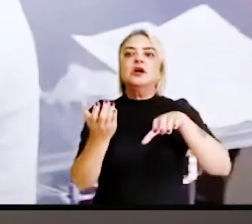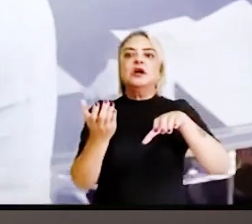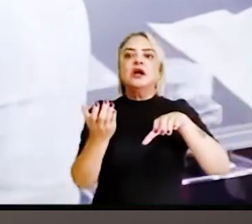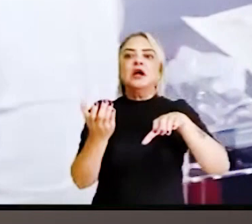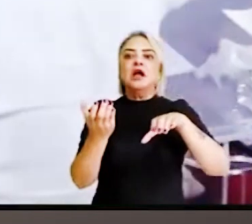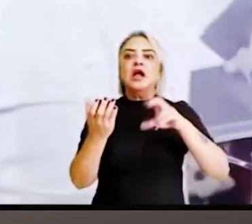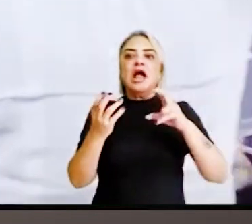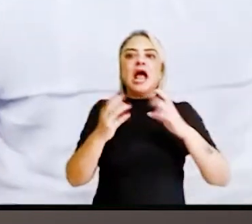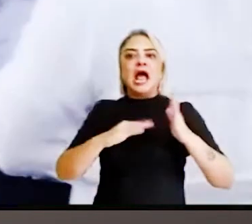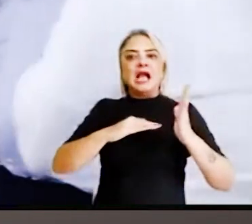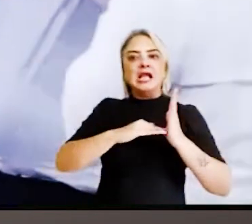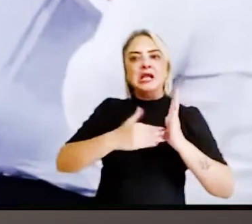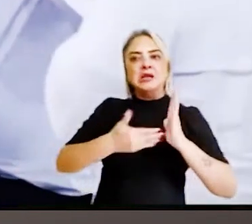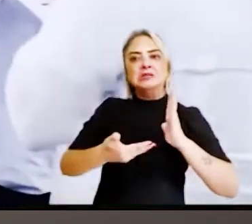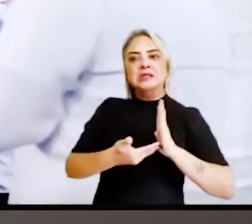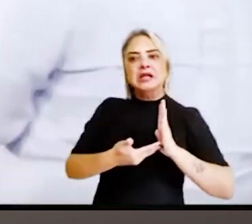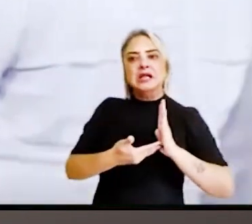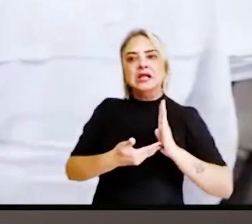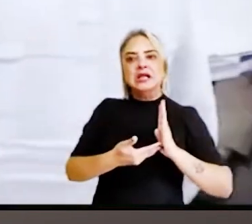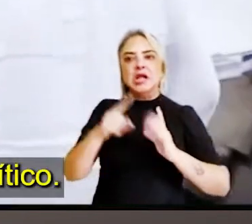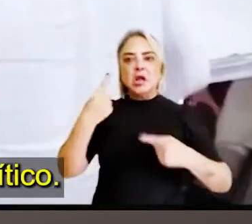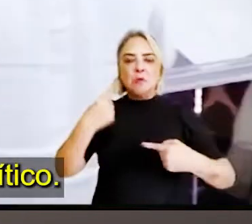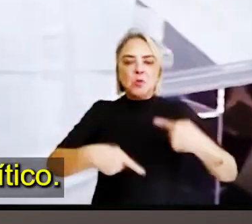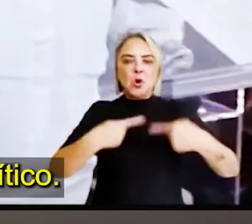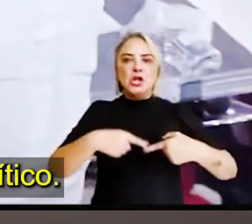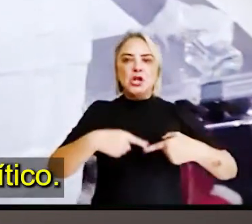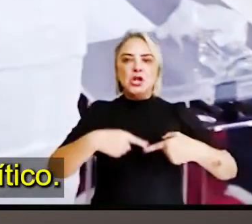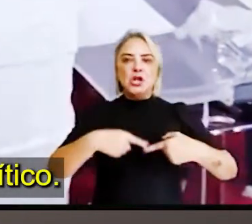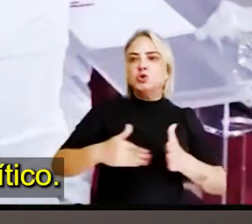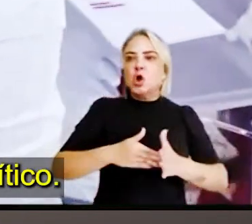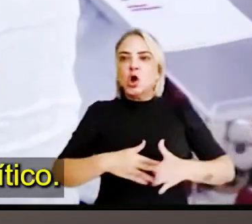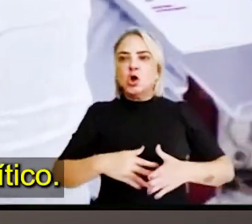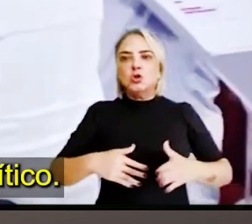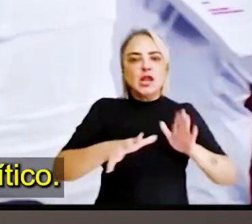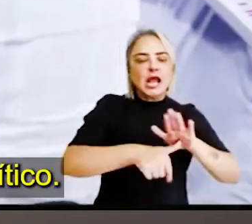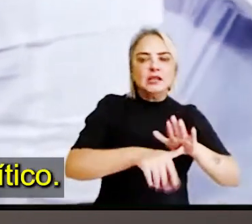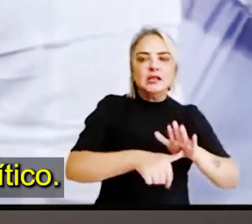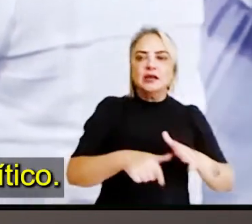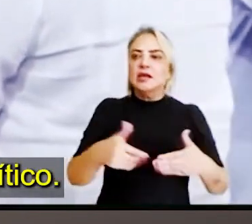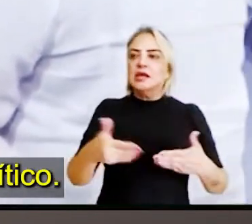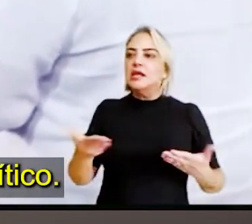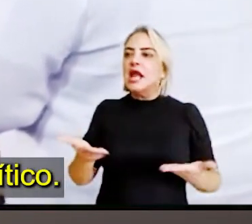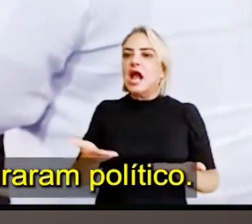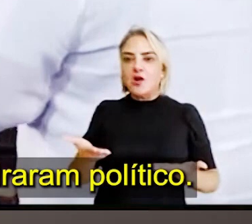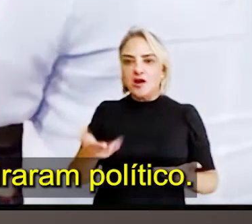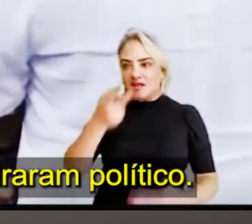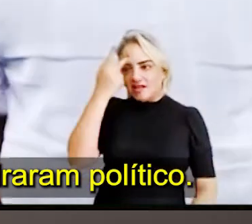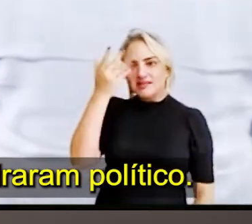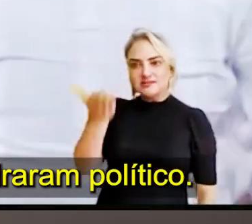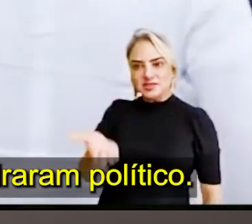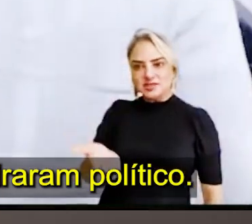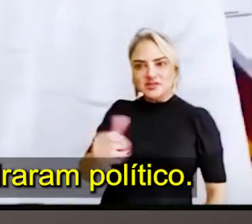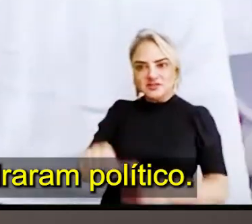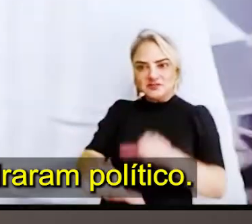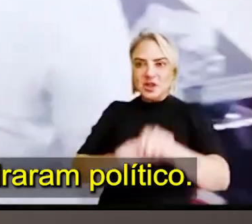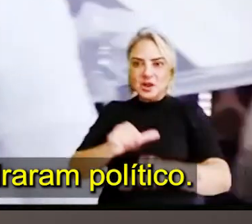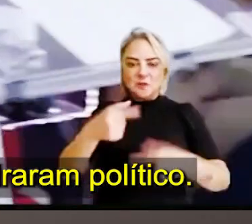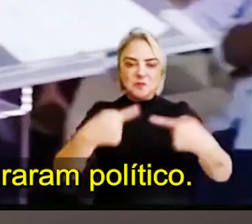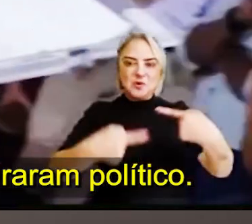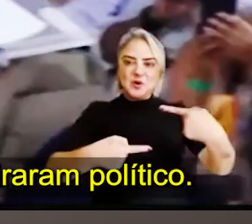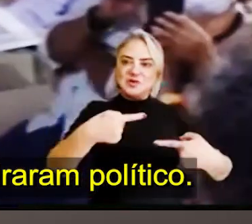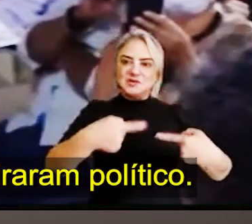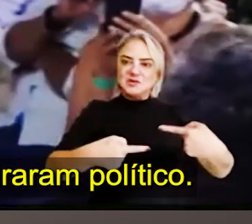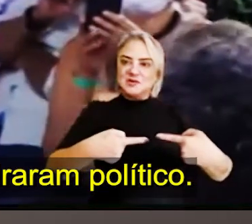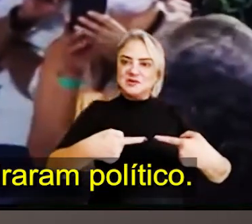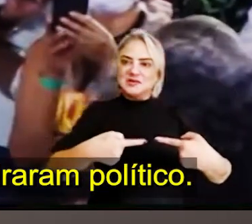Senado. Política era tudo ladrão. E essa gente agora virou tudo político. Virou tudo político.